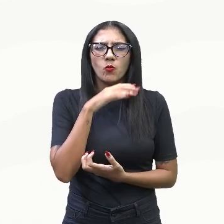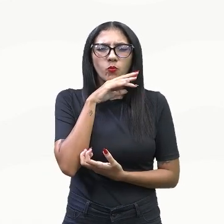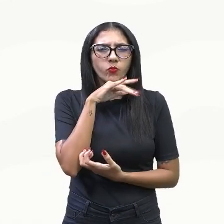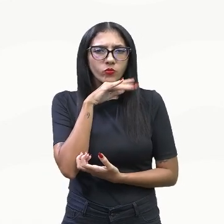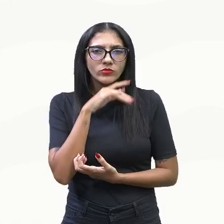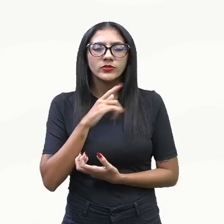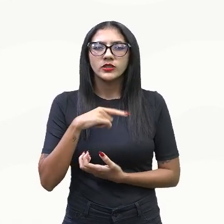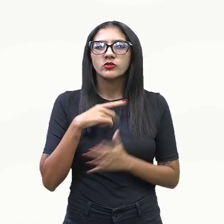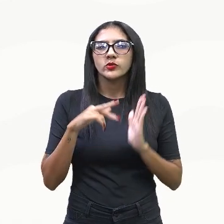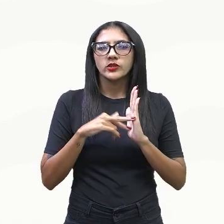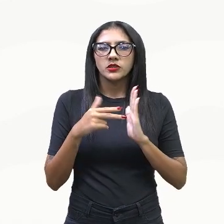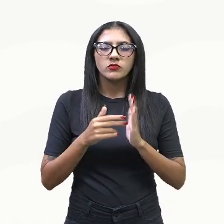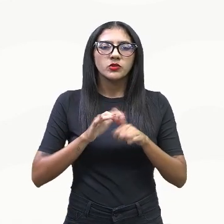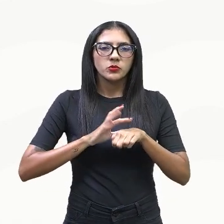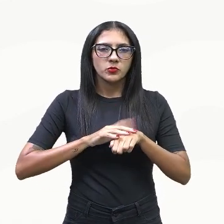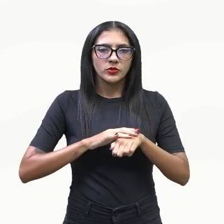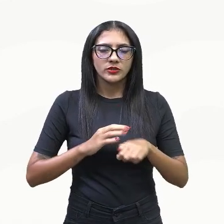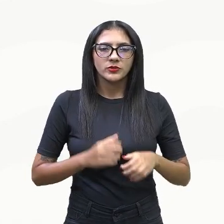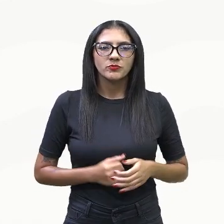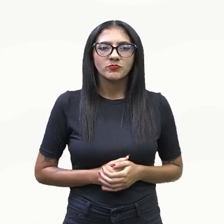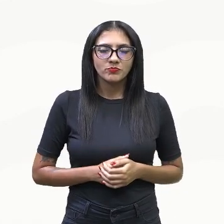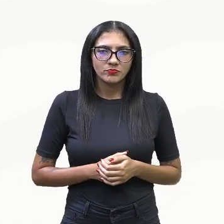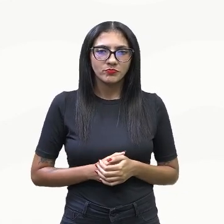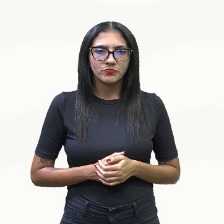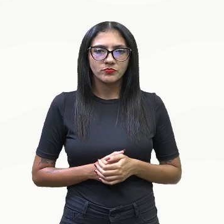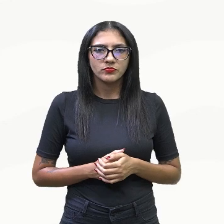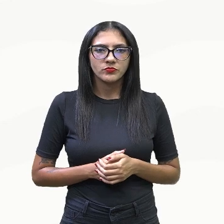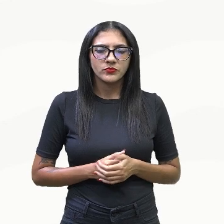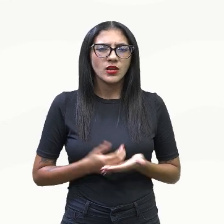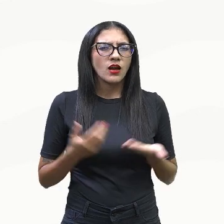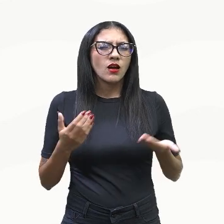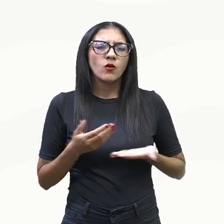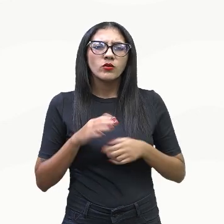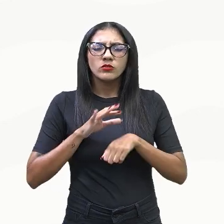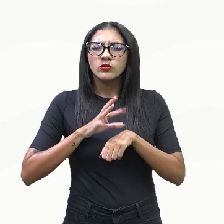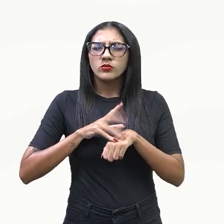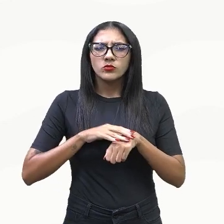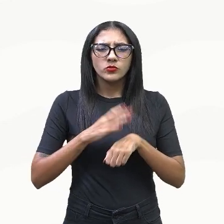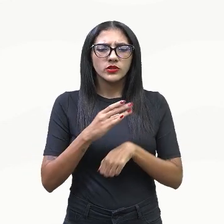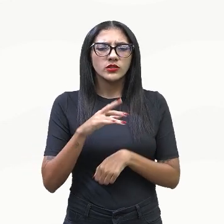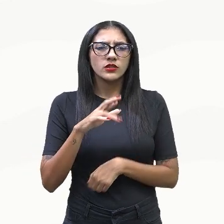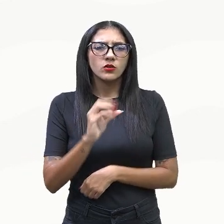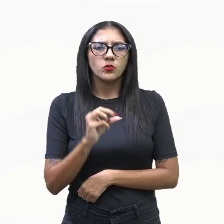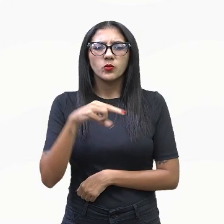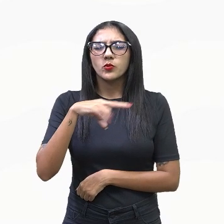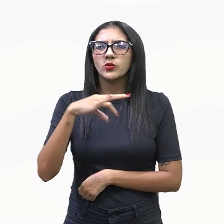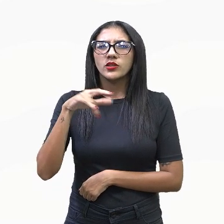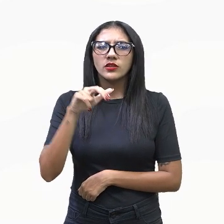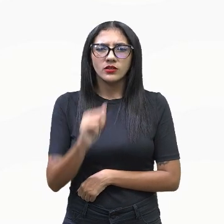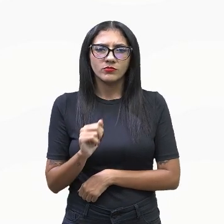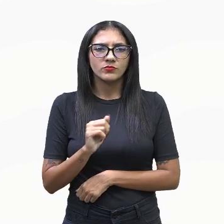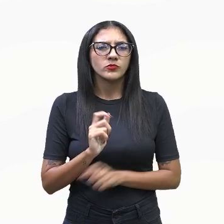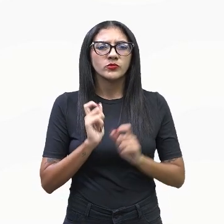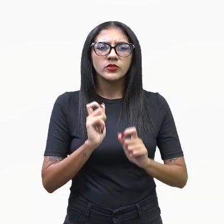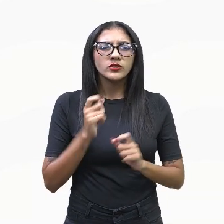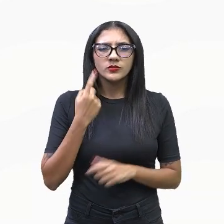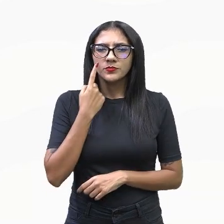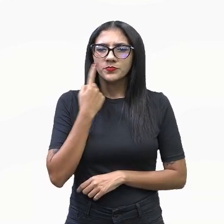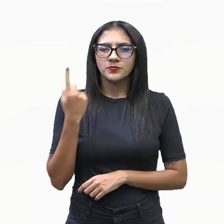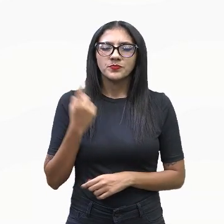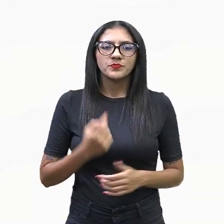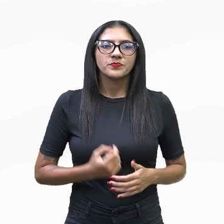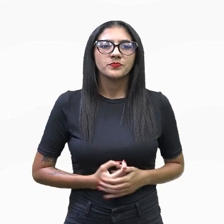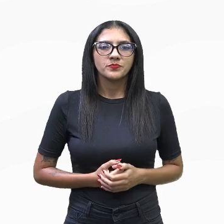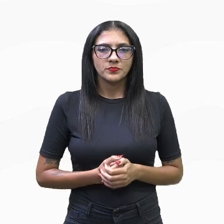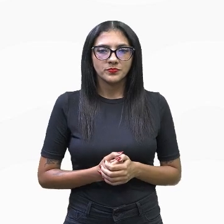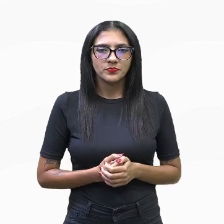Isso é doença. E a doença crônica, em particular, a doença crônica, o que vem a ser? Vamos lá. A Organização Mundial